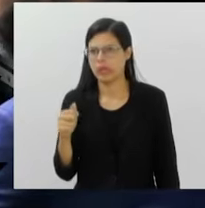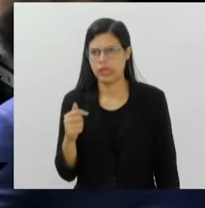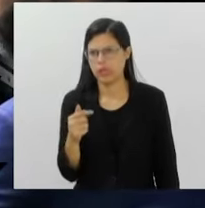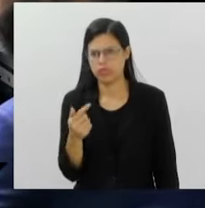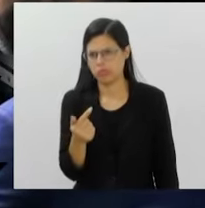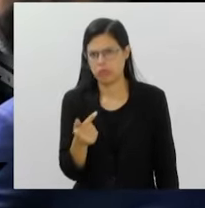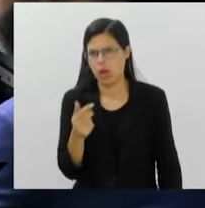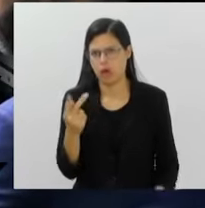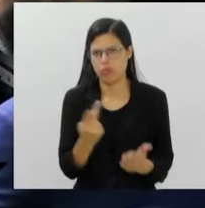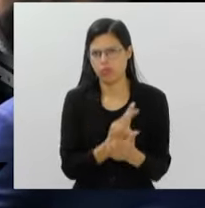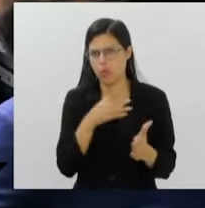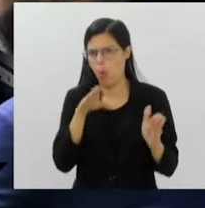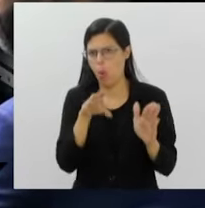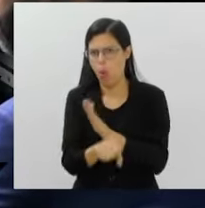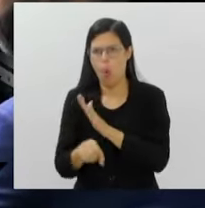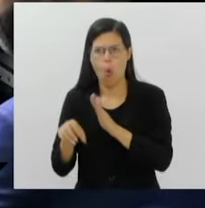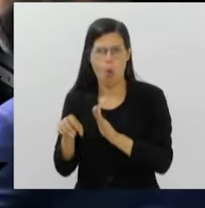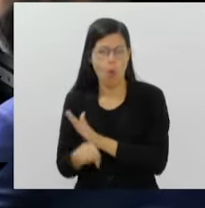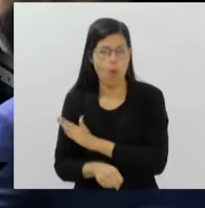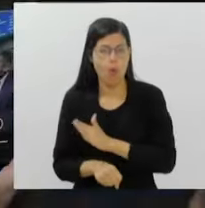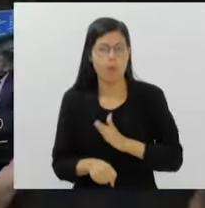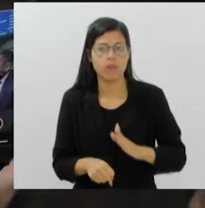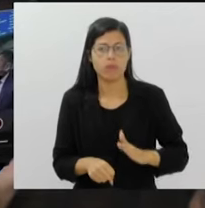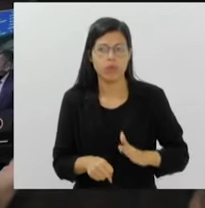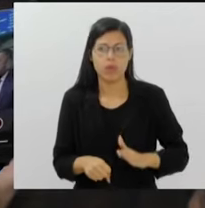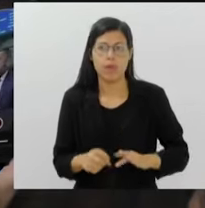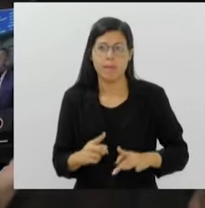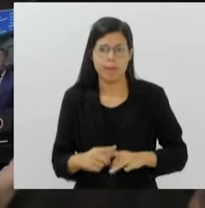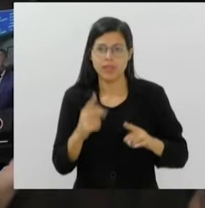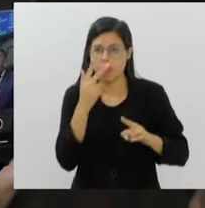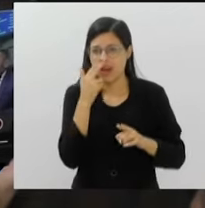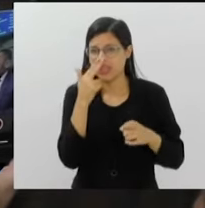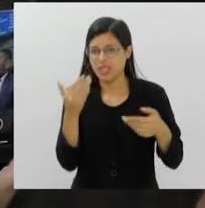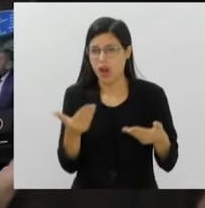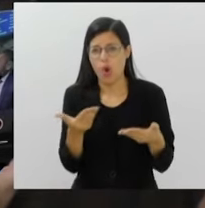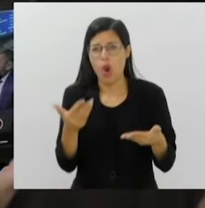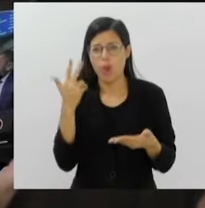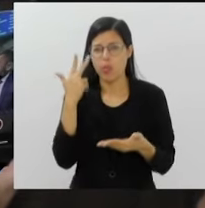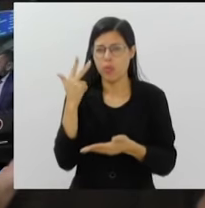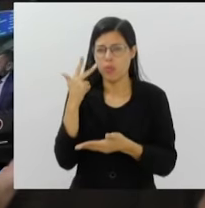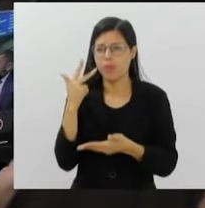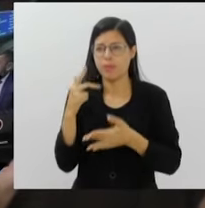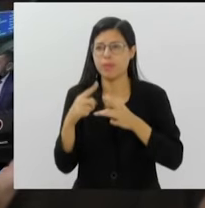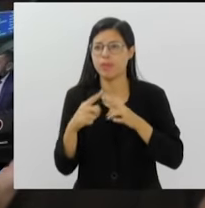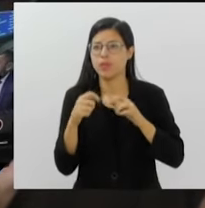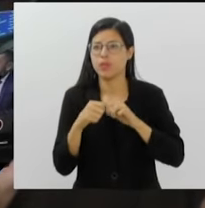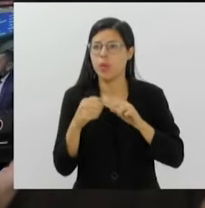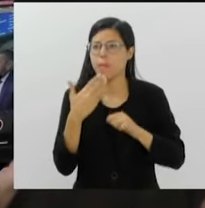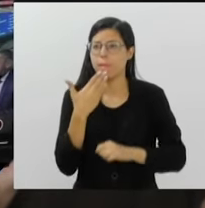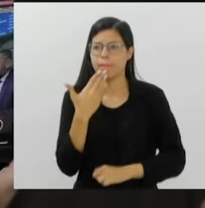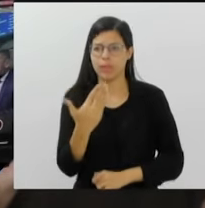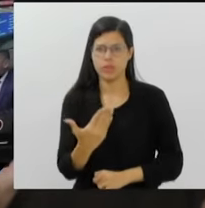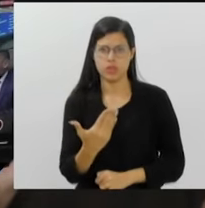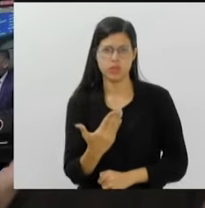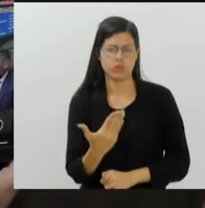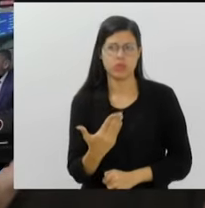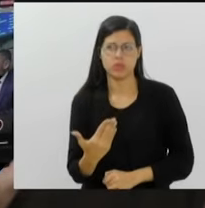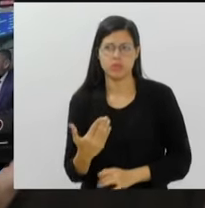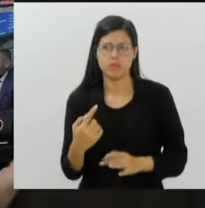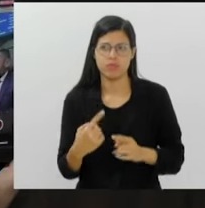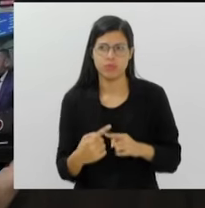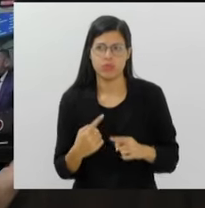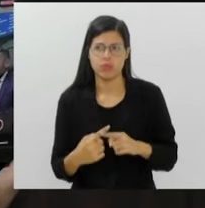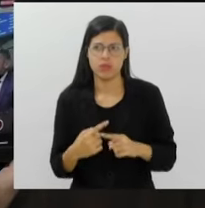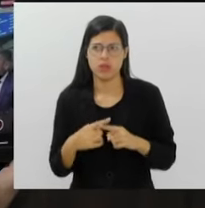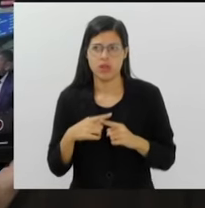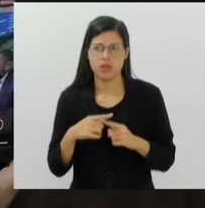roubado nessa cidade, que por muitas vezes passou a ser normal. Mas fazer um apelo de todos nós, que a coisa foge à nossa mão. Eu acho